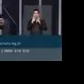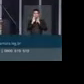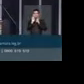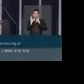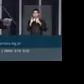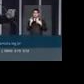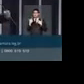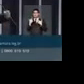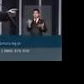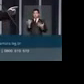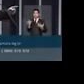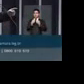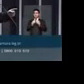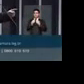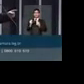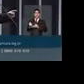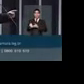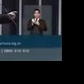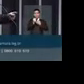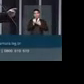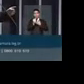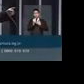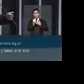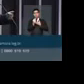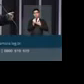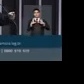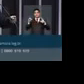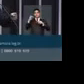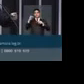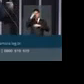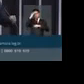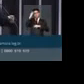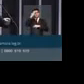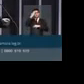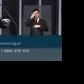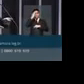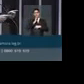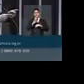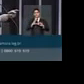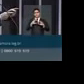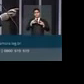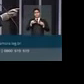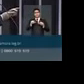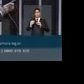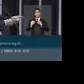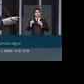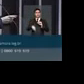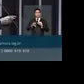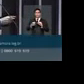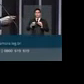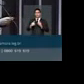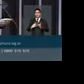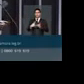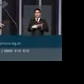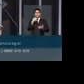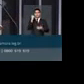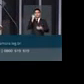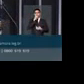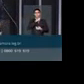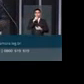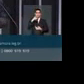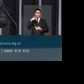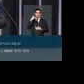tenho recebido de solidariedade das pessoas que sabiam de tudo, que aquilo era uma armação política,